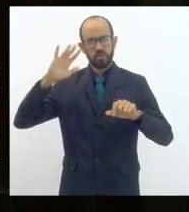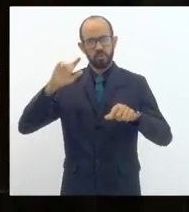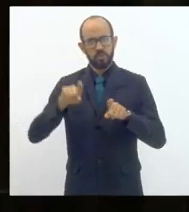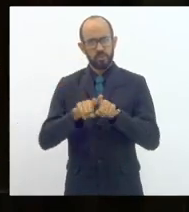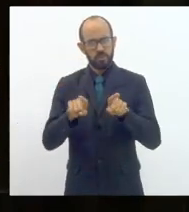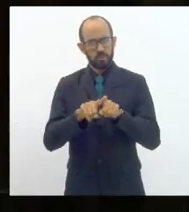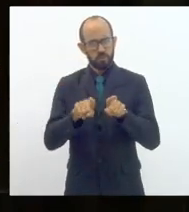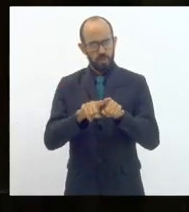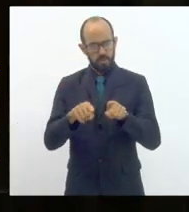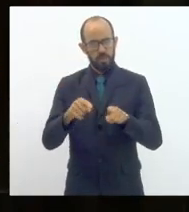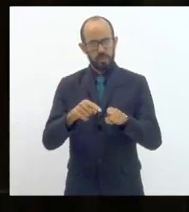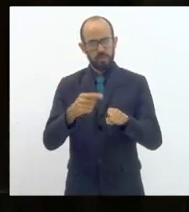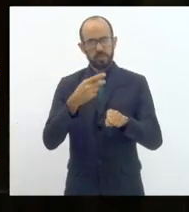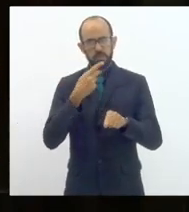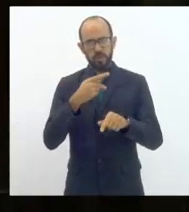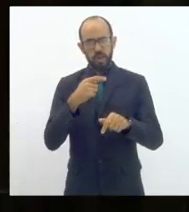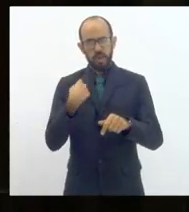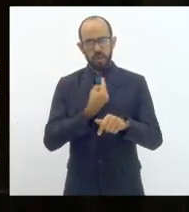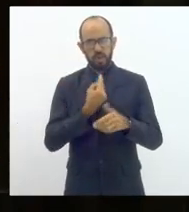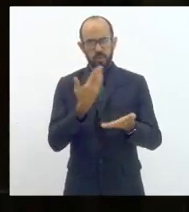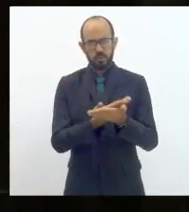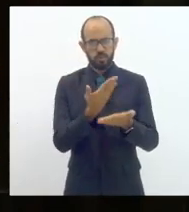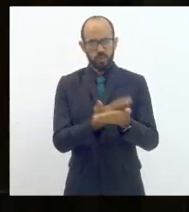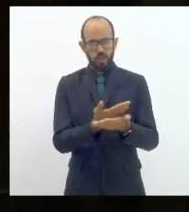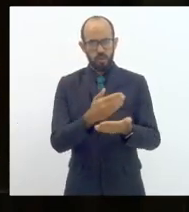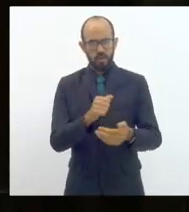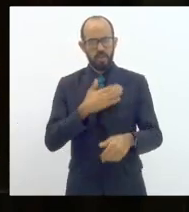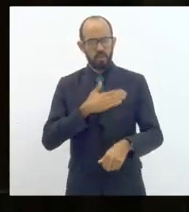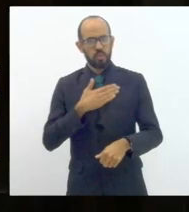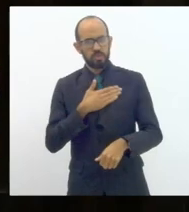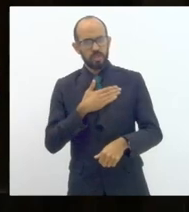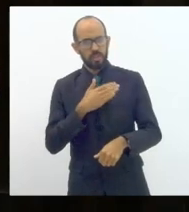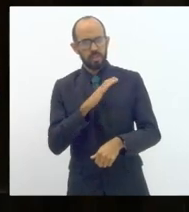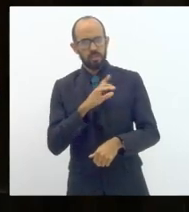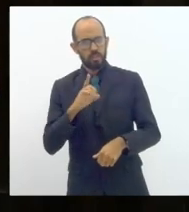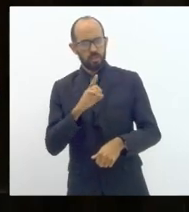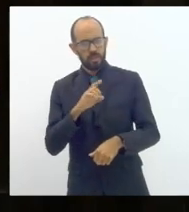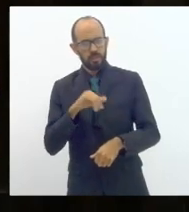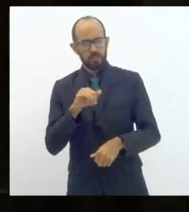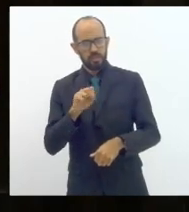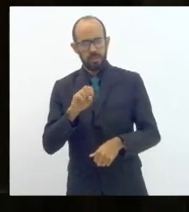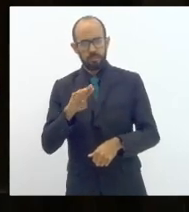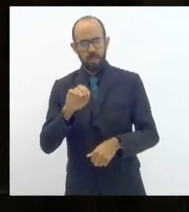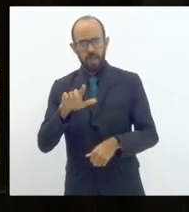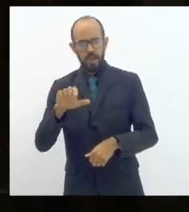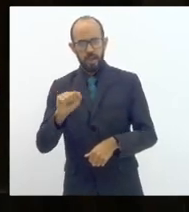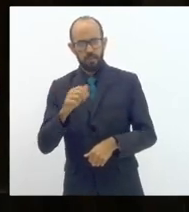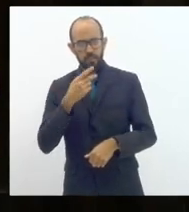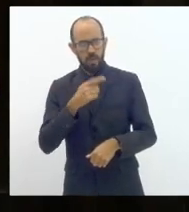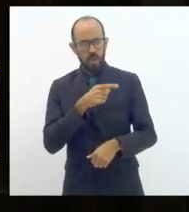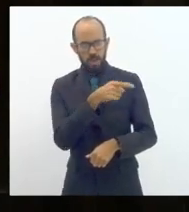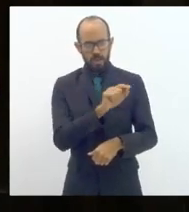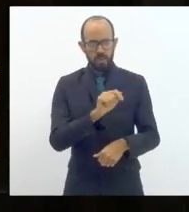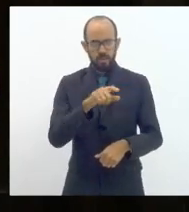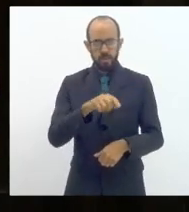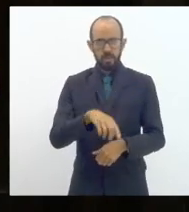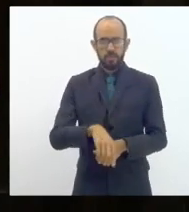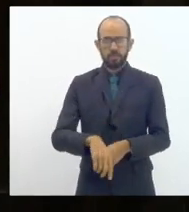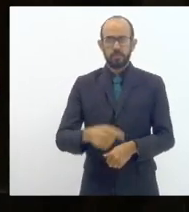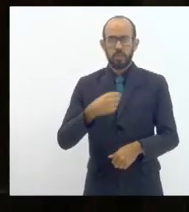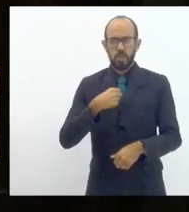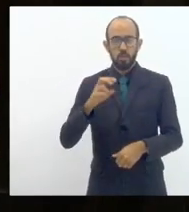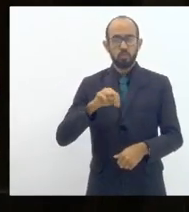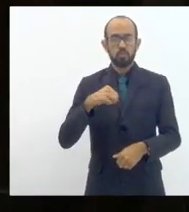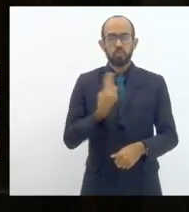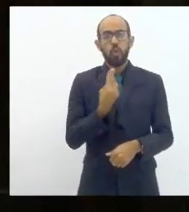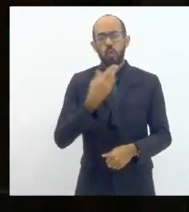dita lá na nossa escola, que foi implementada pela nossa querida coordenadora Isabelle, a filosofia Ubuntu. Eu sou porque